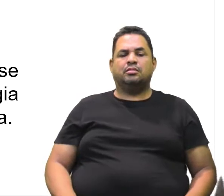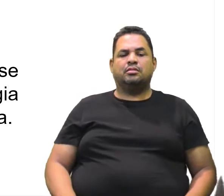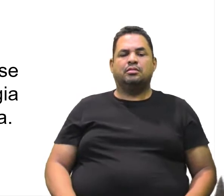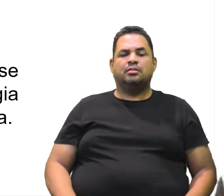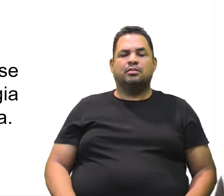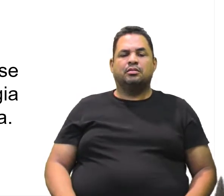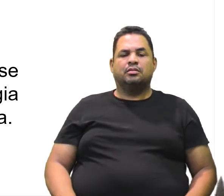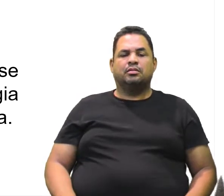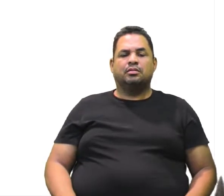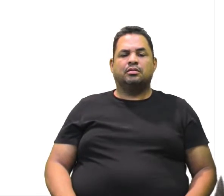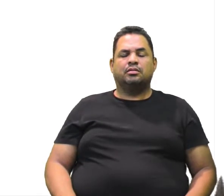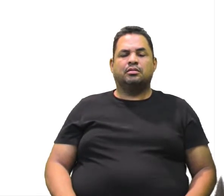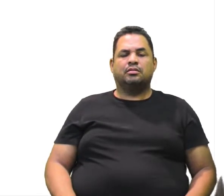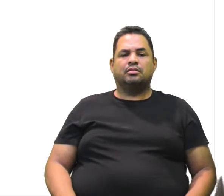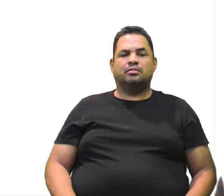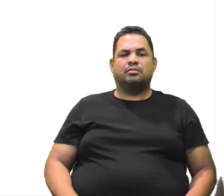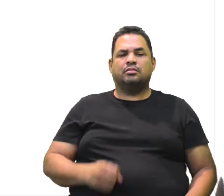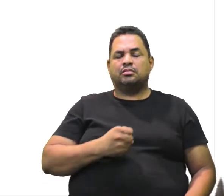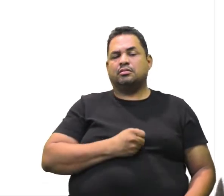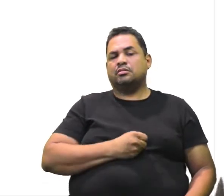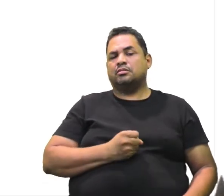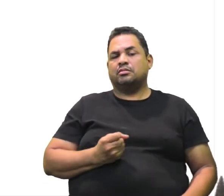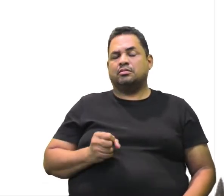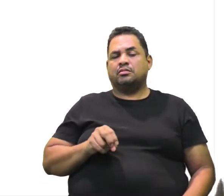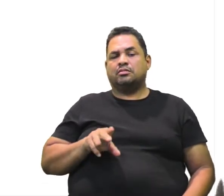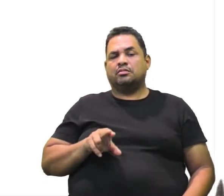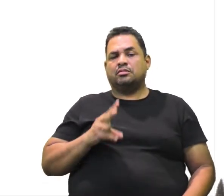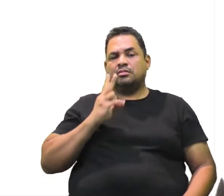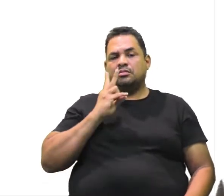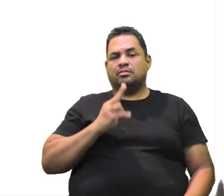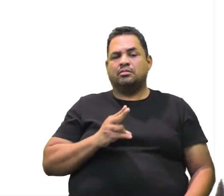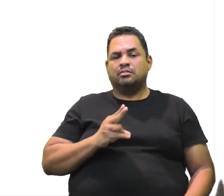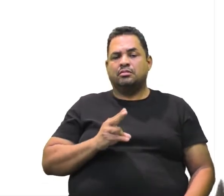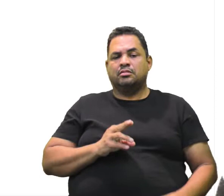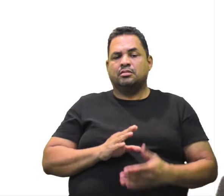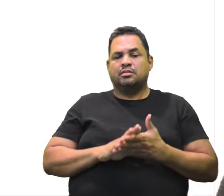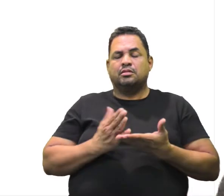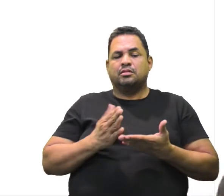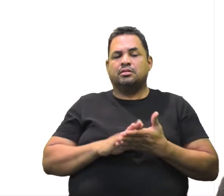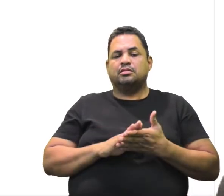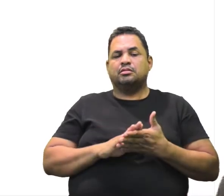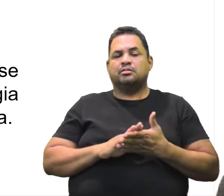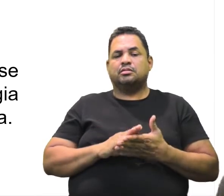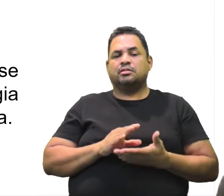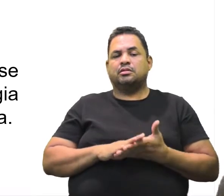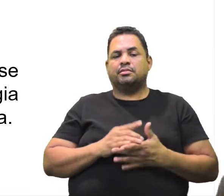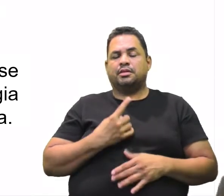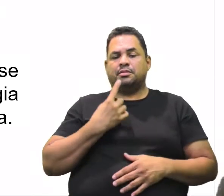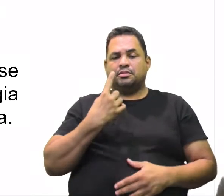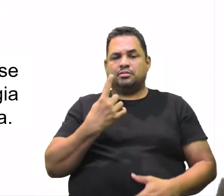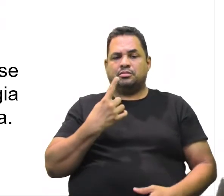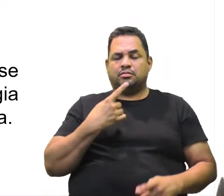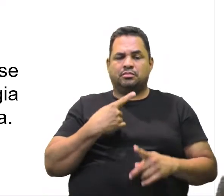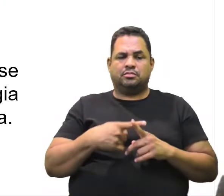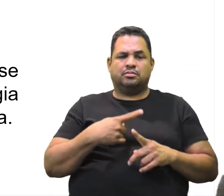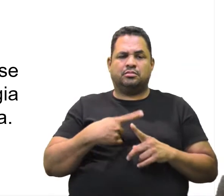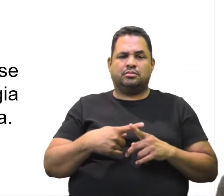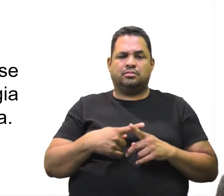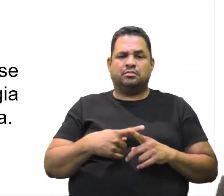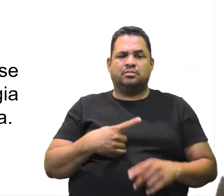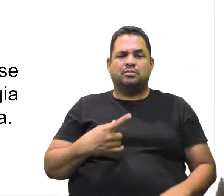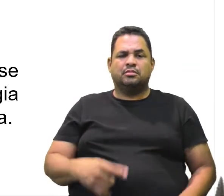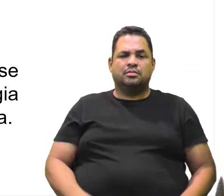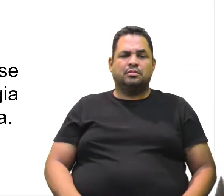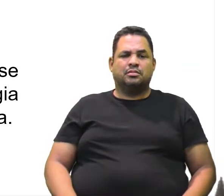então é igual à energia liberada na etapa 1. Por que na etapa 1? Porque a etapa